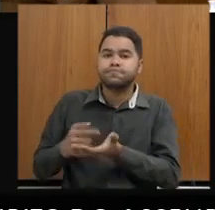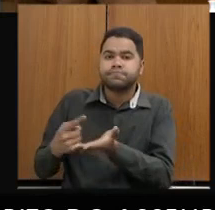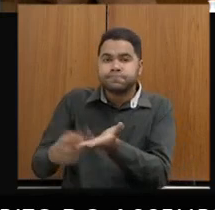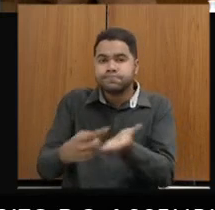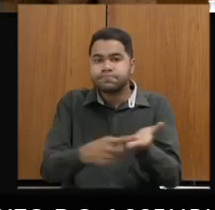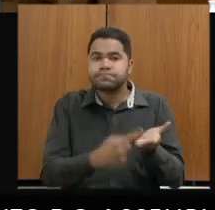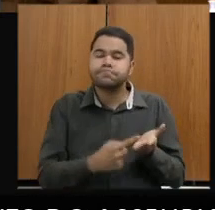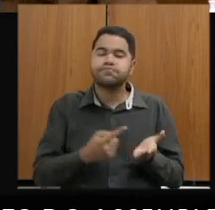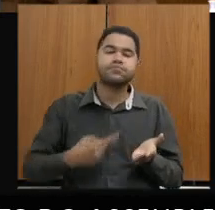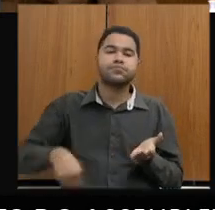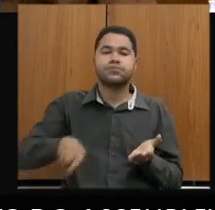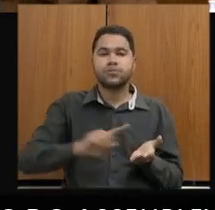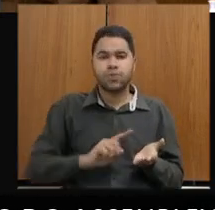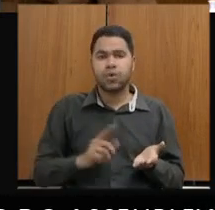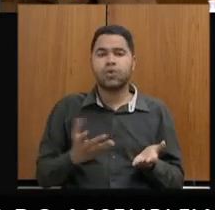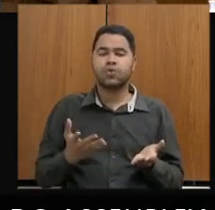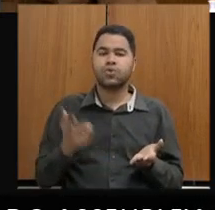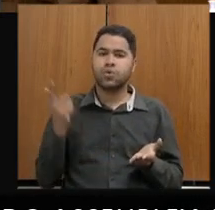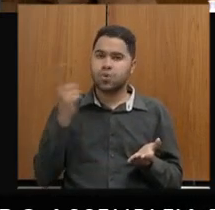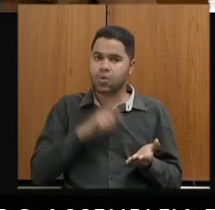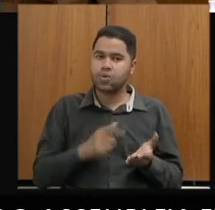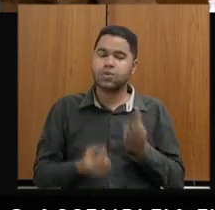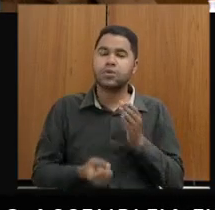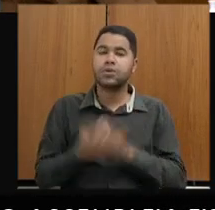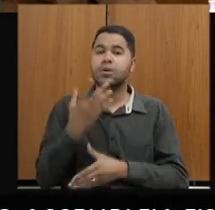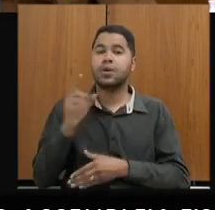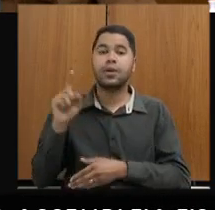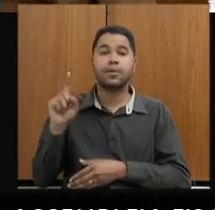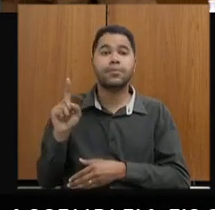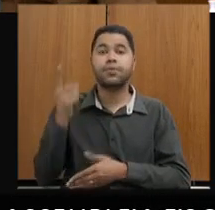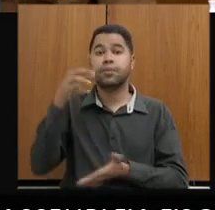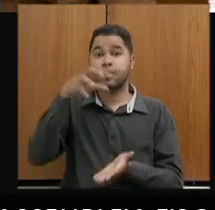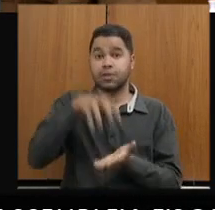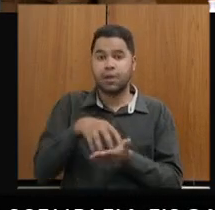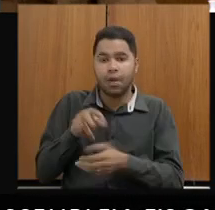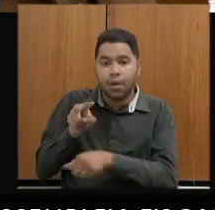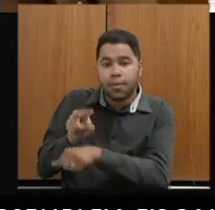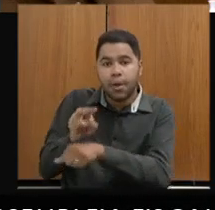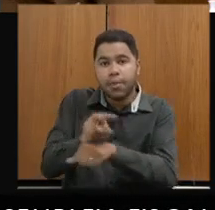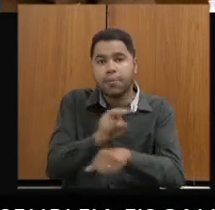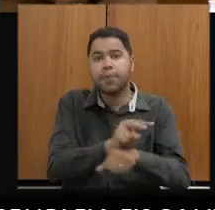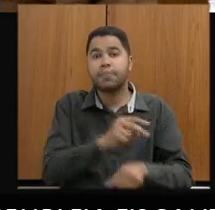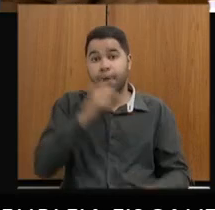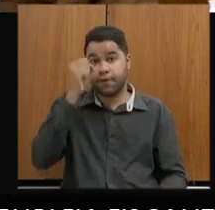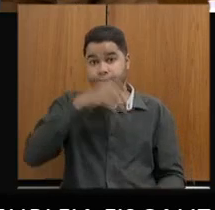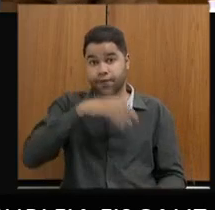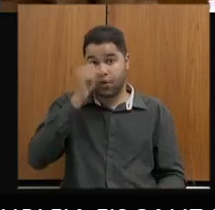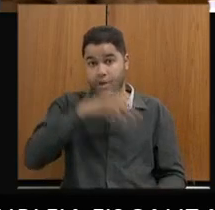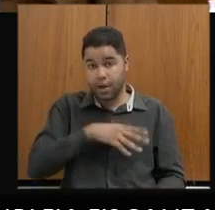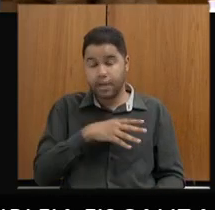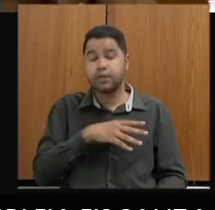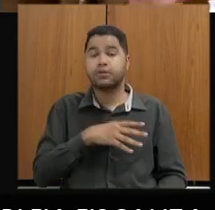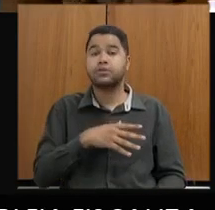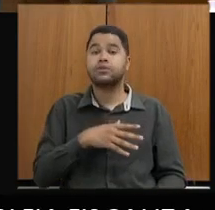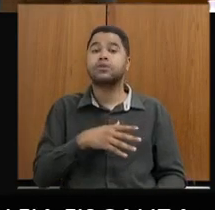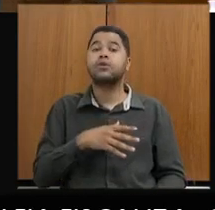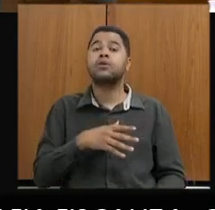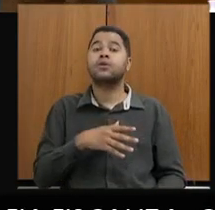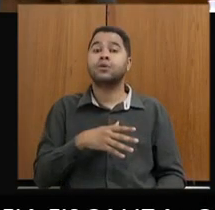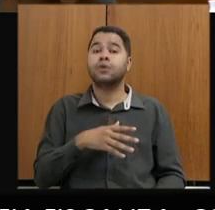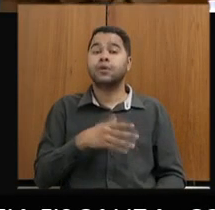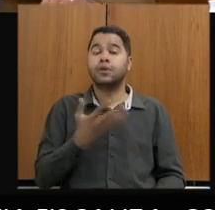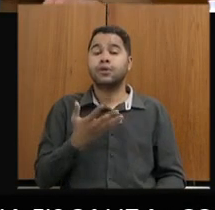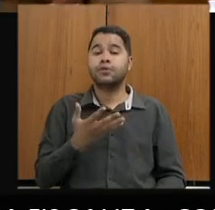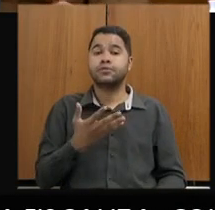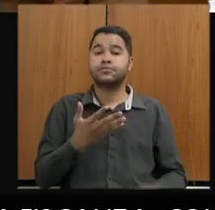né nós conseguimos criar Então a primeira central de monitoramento de violência doméstica onde vai aglutinar vai centralizar